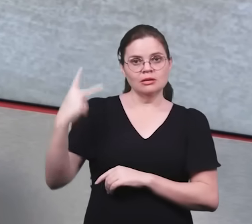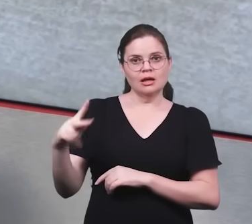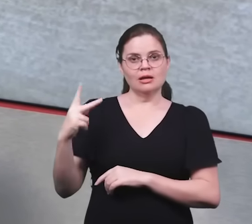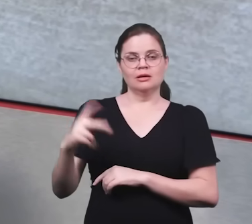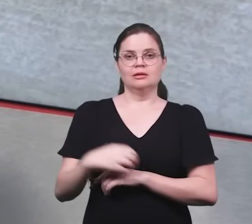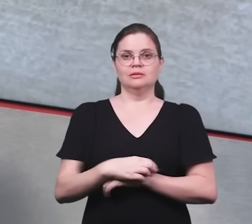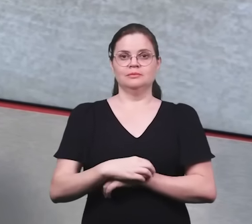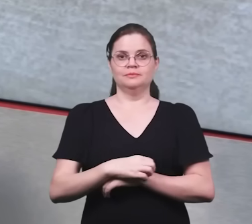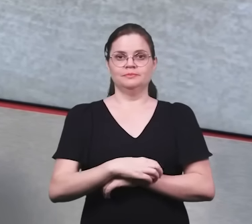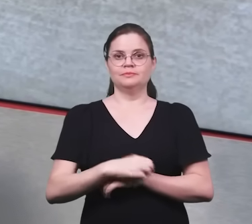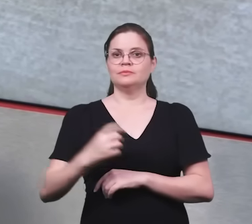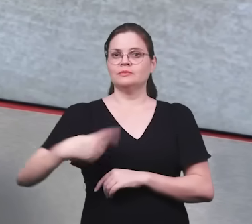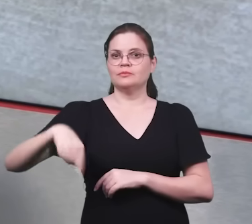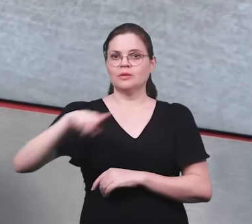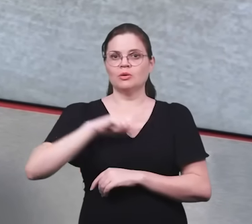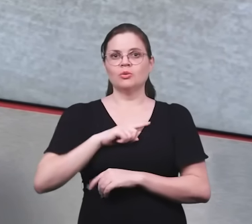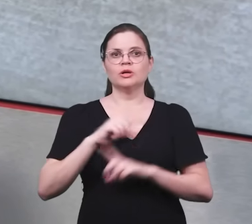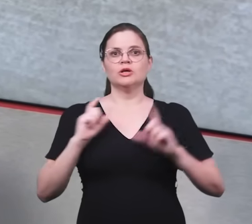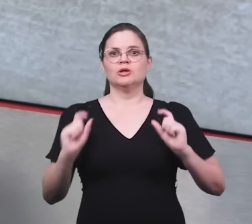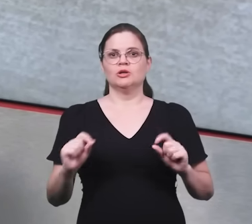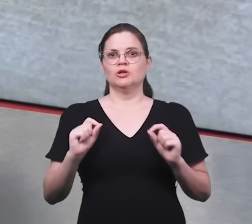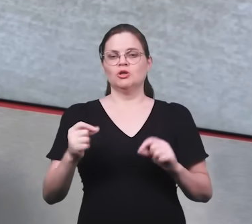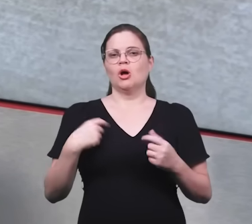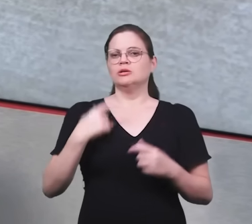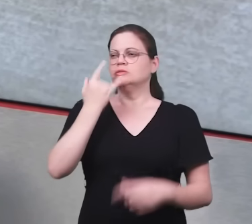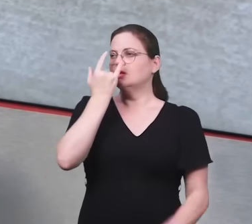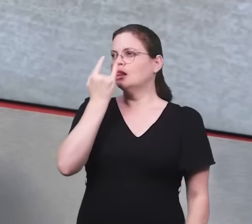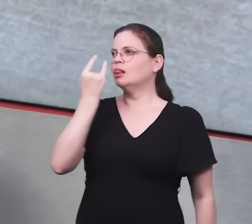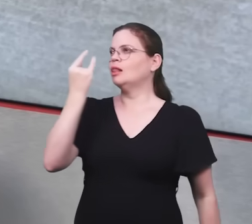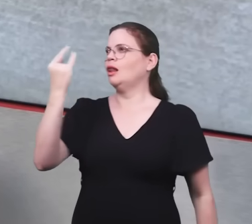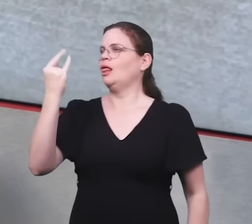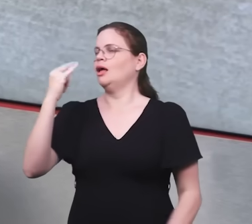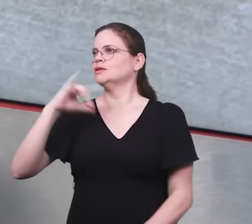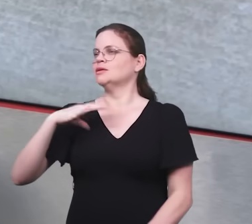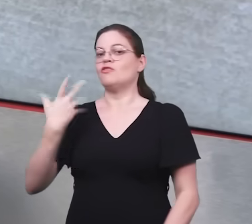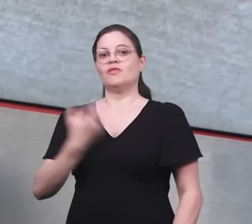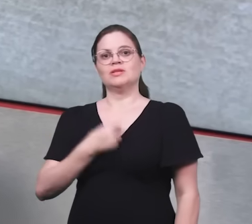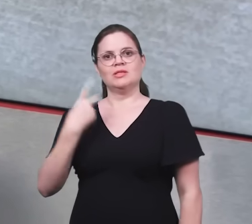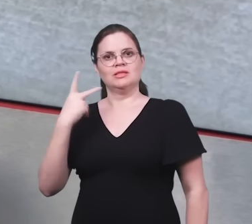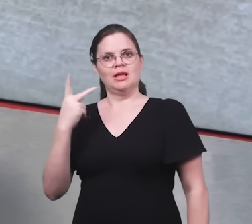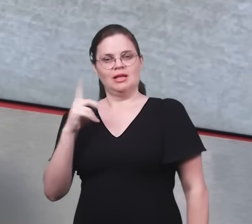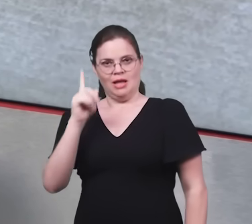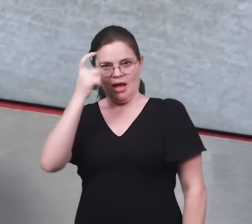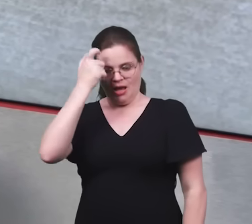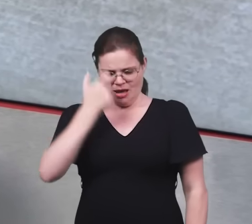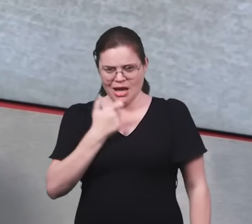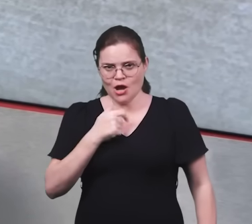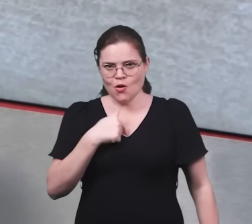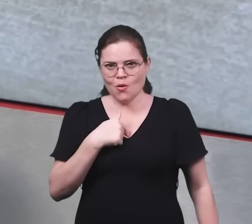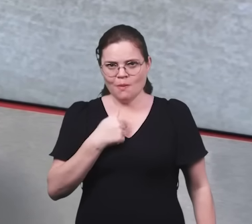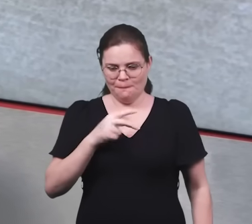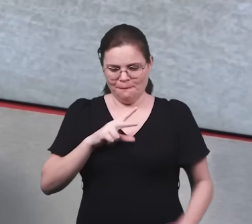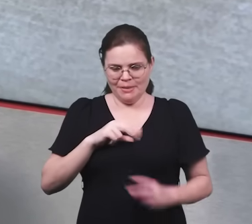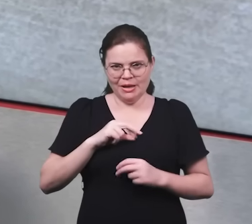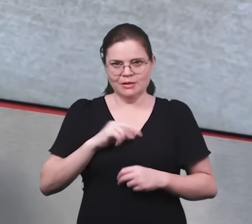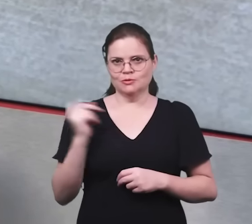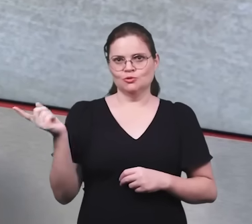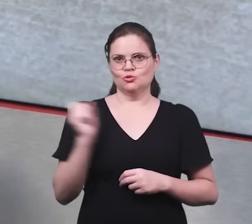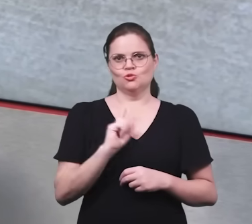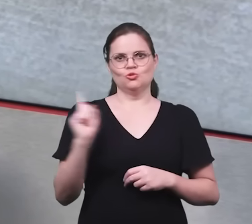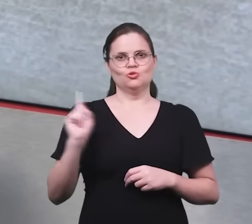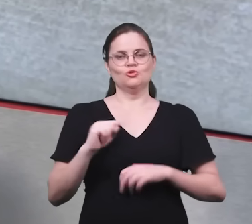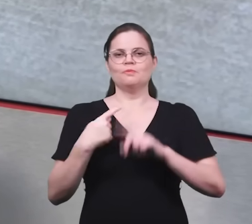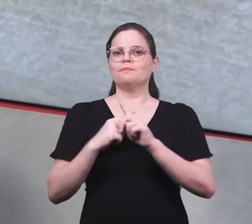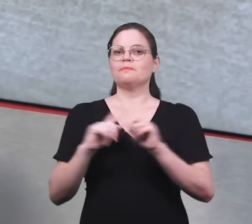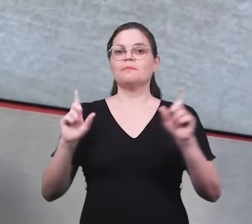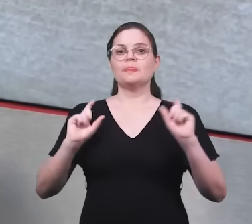nos levou a atrair a salvação de Deus não foi qualquer estado nosso que nos tornasse merecedores,